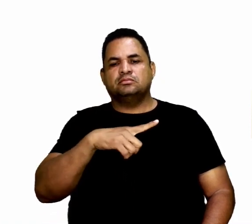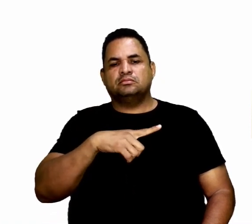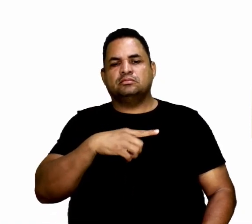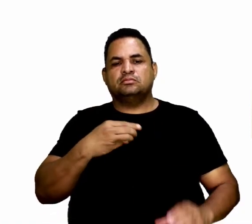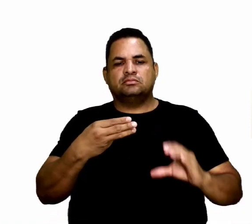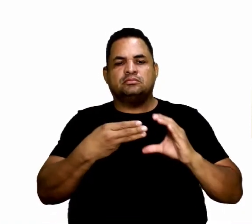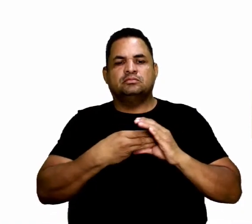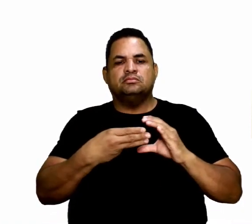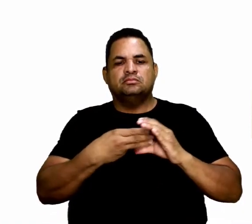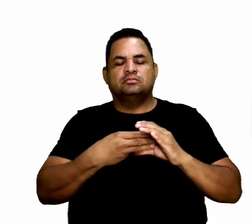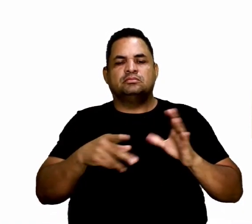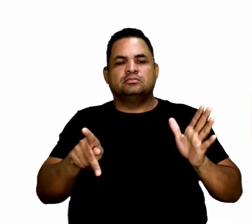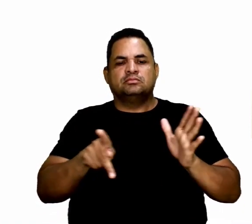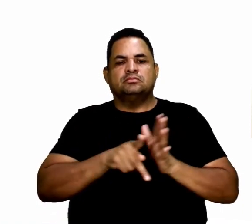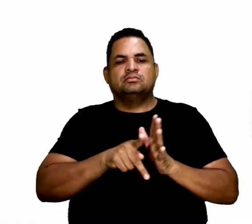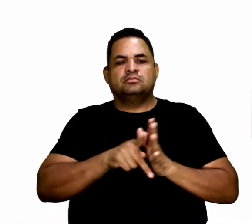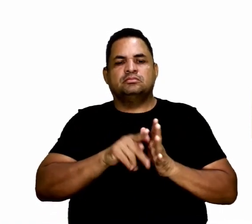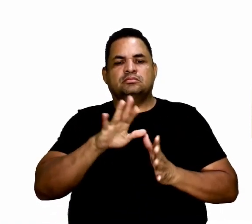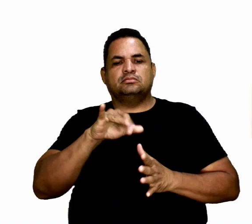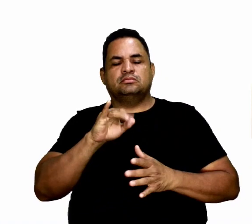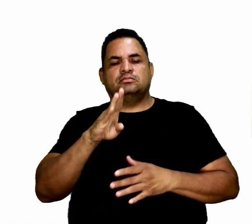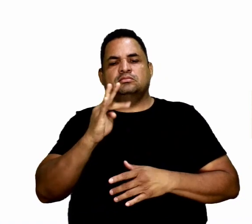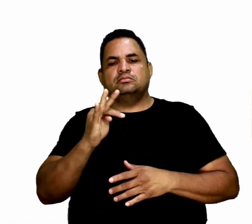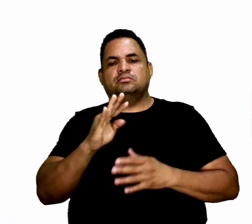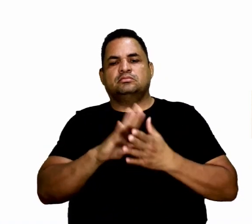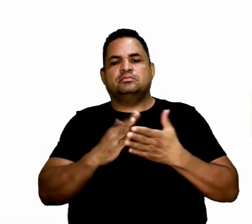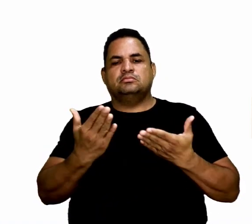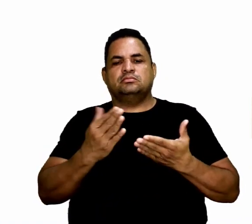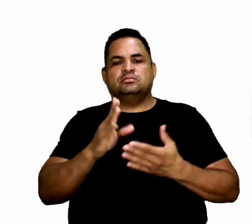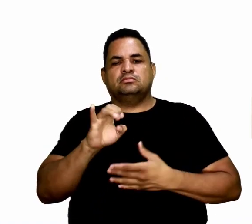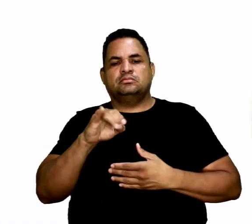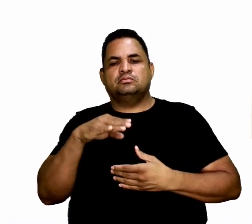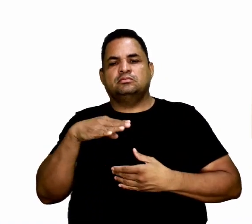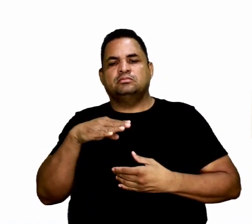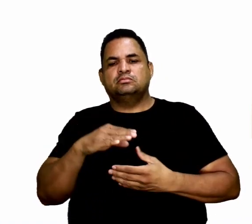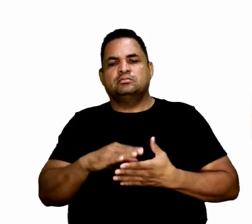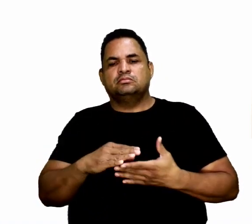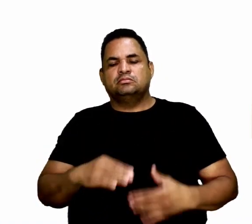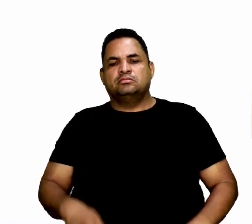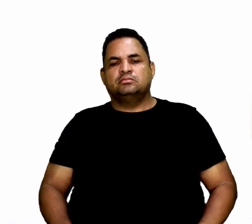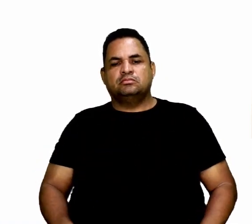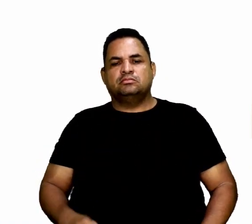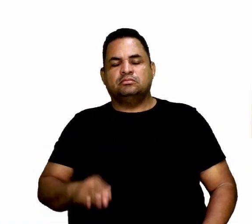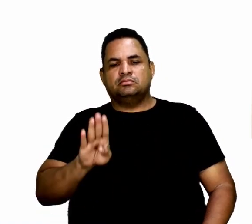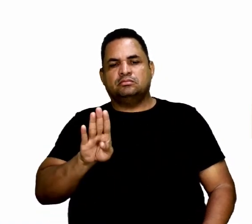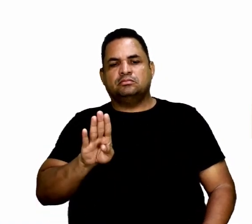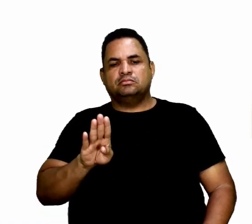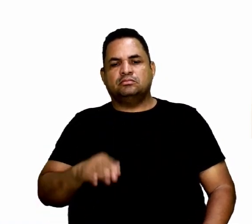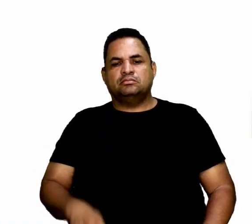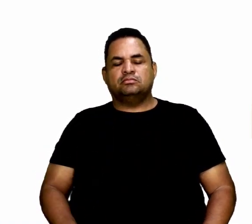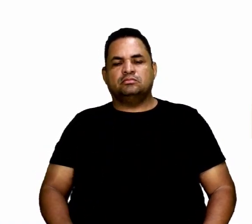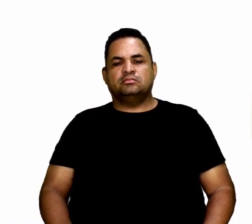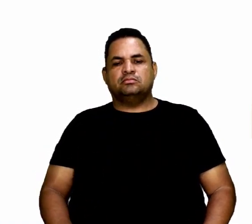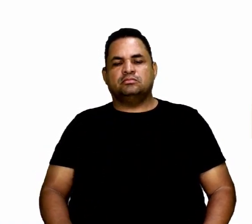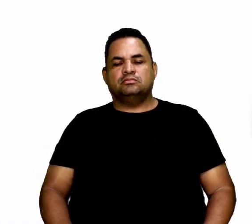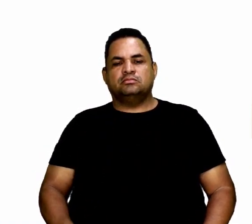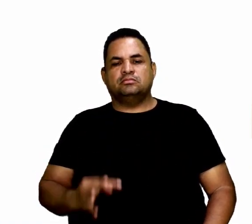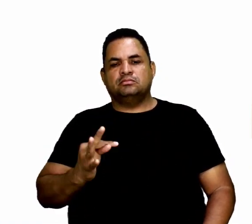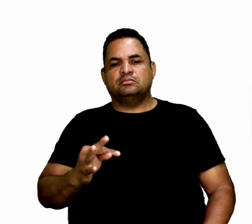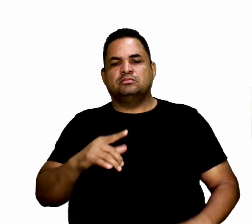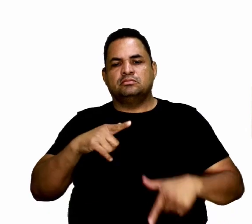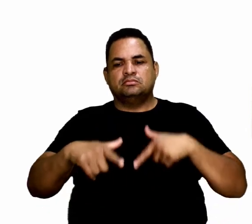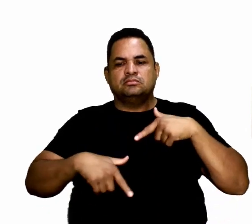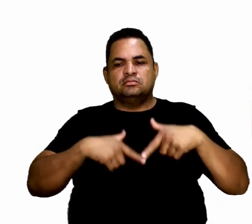células específicas dos linfócitos T na humoral e nos linfócitos B e os linfócitos T agindo aqui